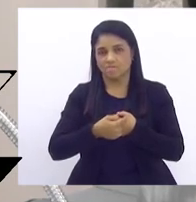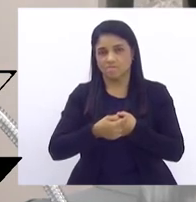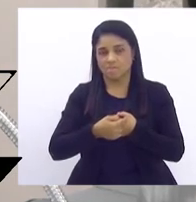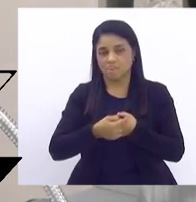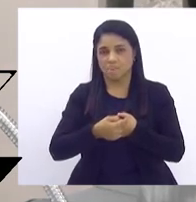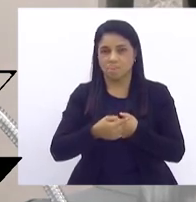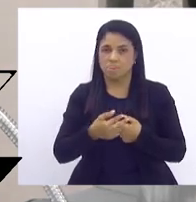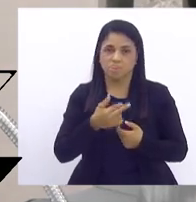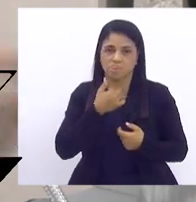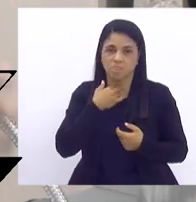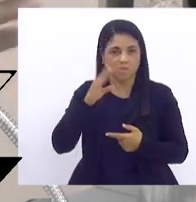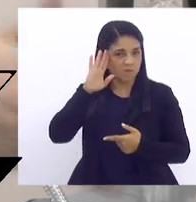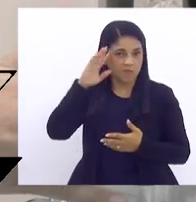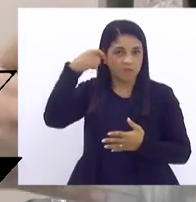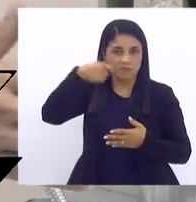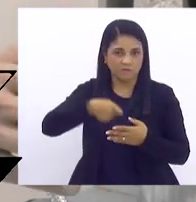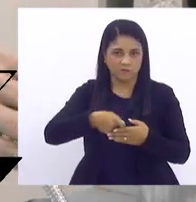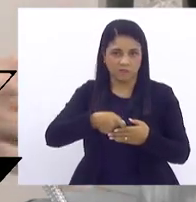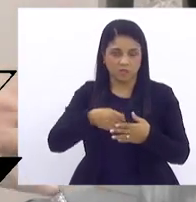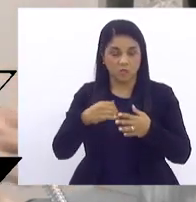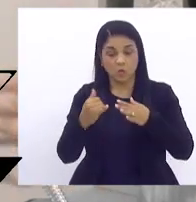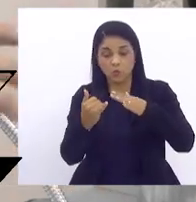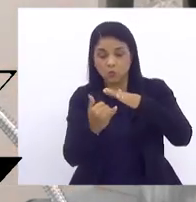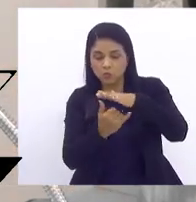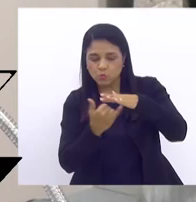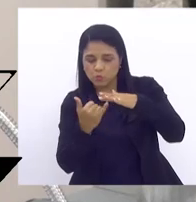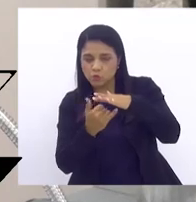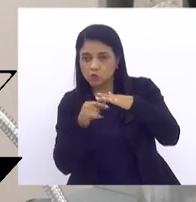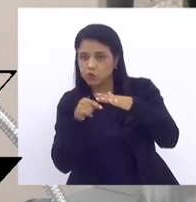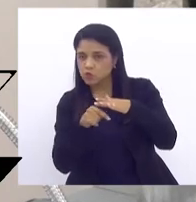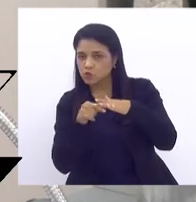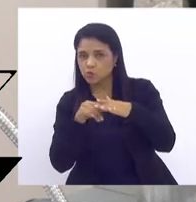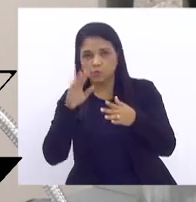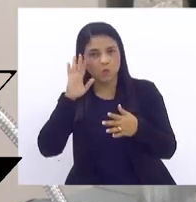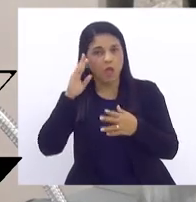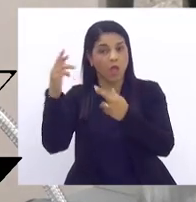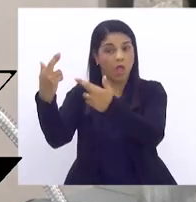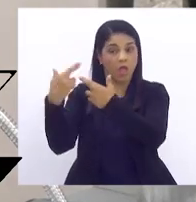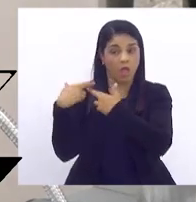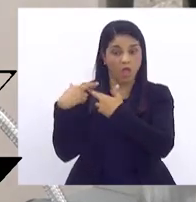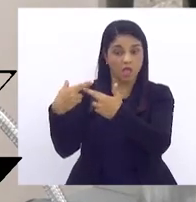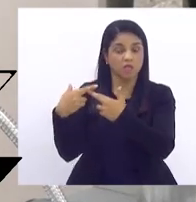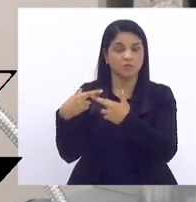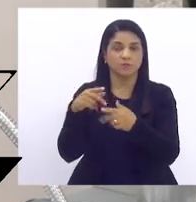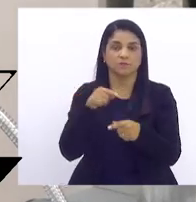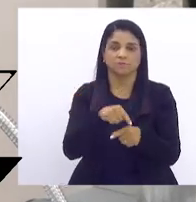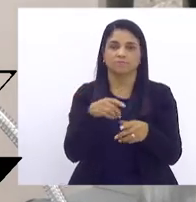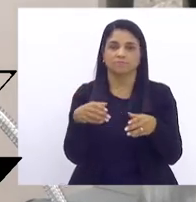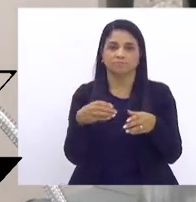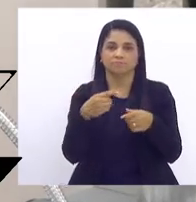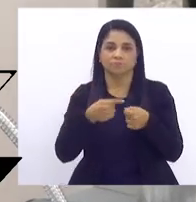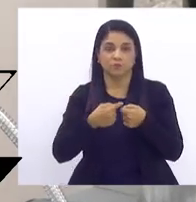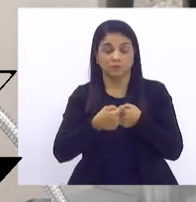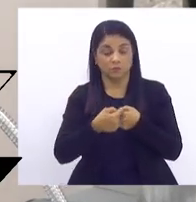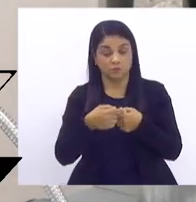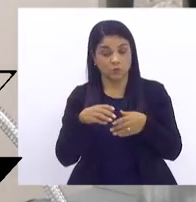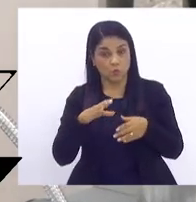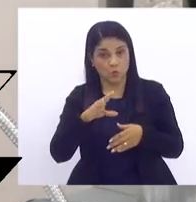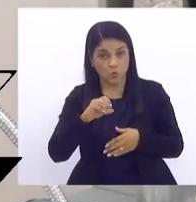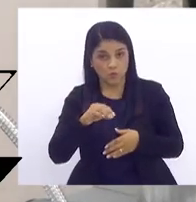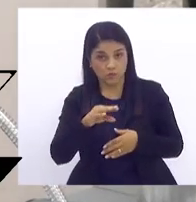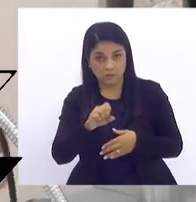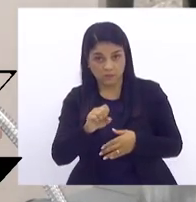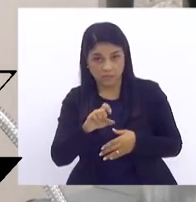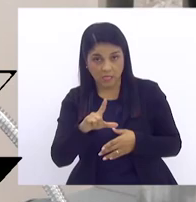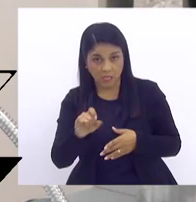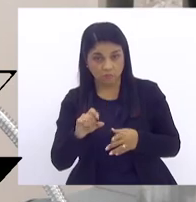aí o Instituto fazer intervenções só naquele município X em detrimento a outros municípios. Uma vez que o Conselho delibera,